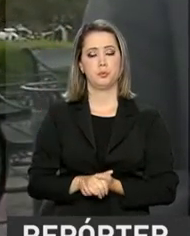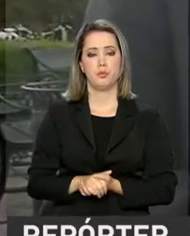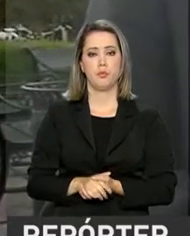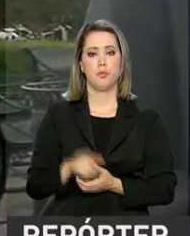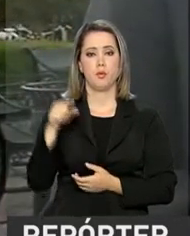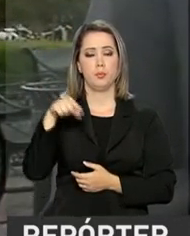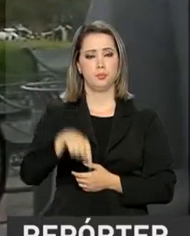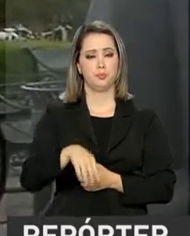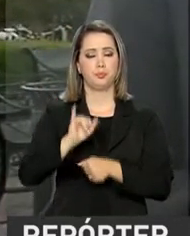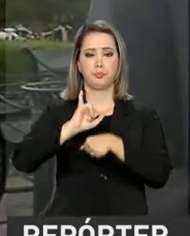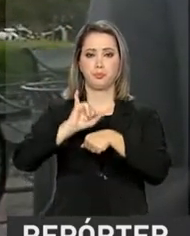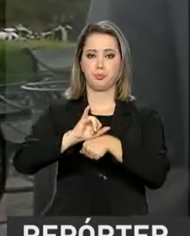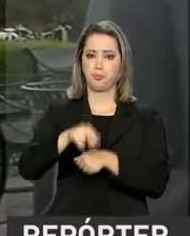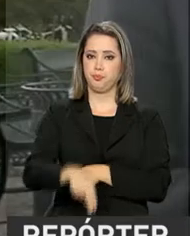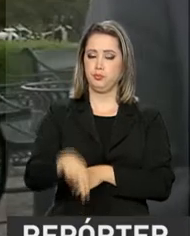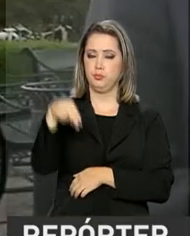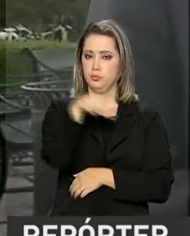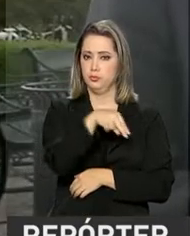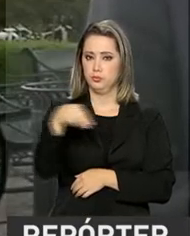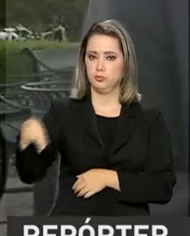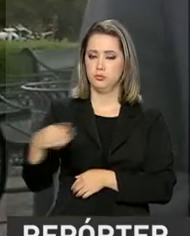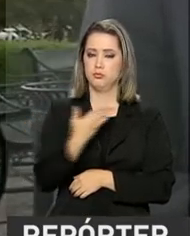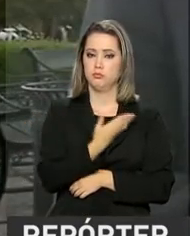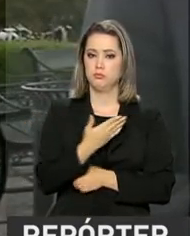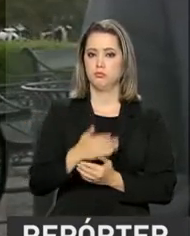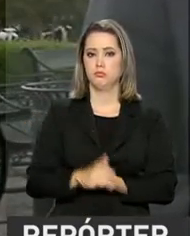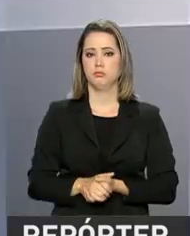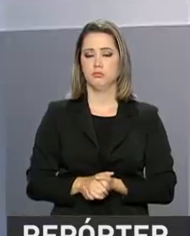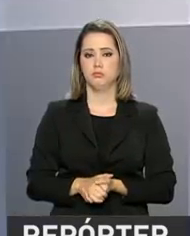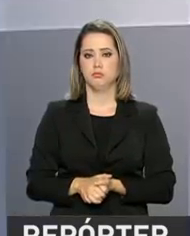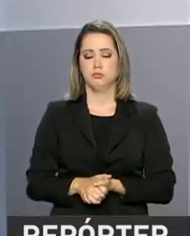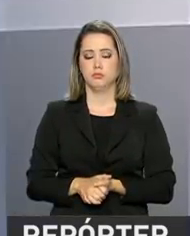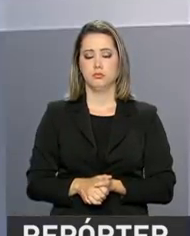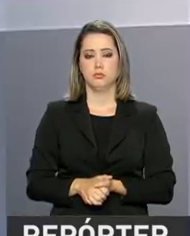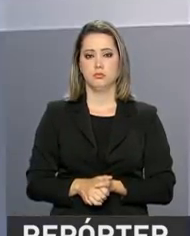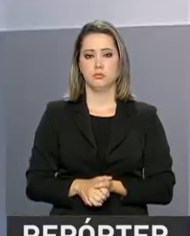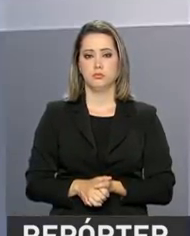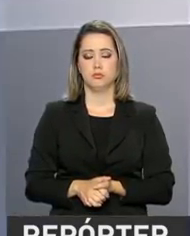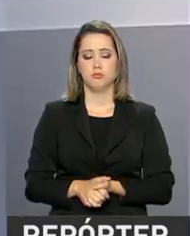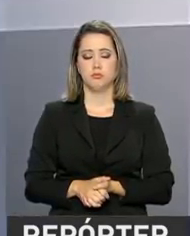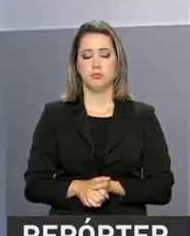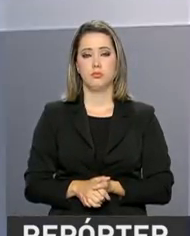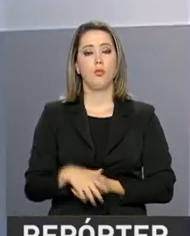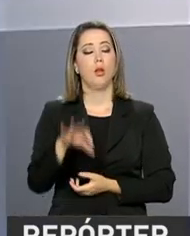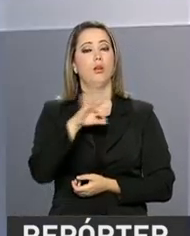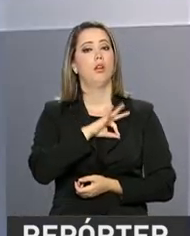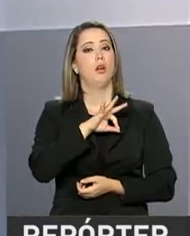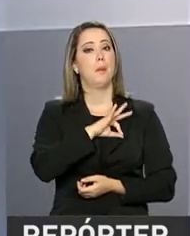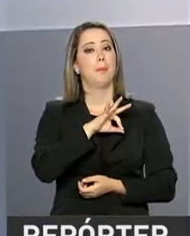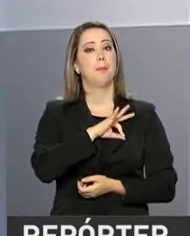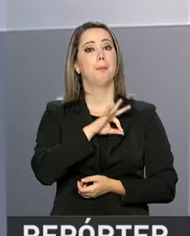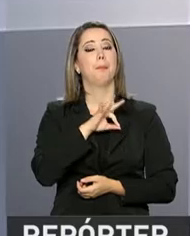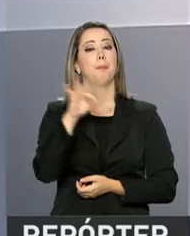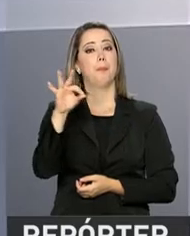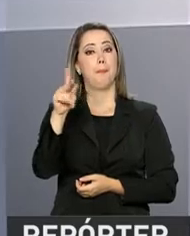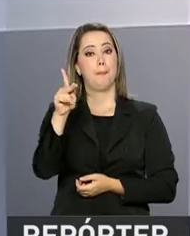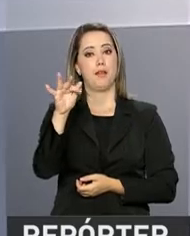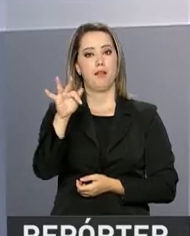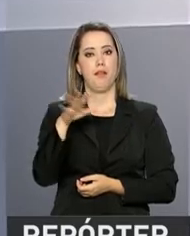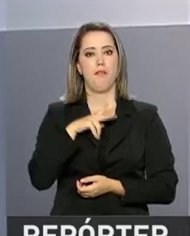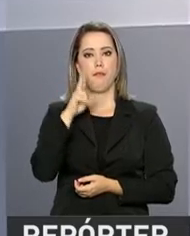De Oslo, na Noruega, Paulo La Sálvia. A Polícia Federal apreendeu produtos contrabandeados